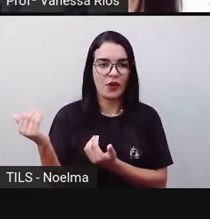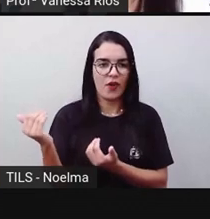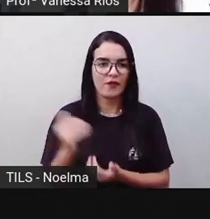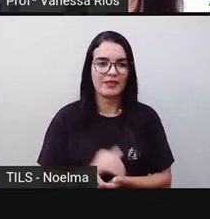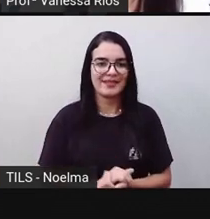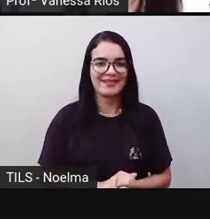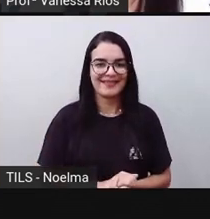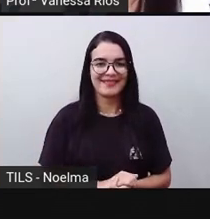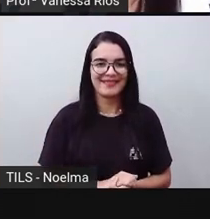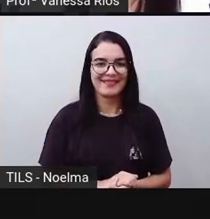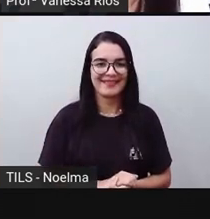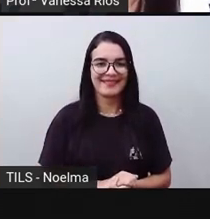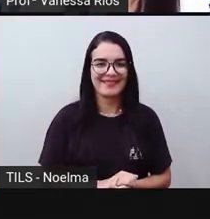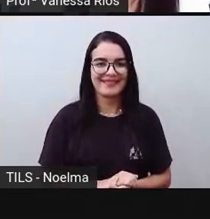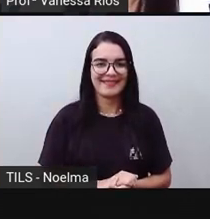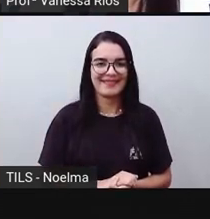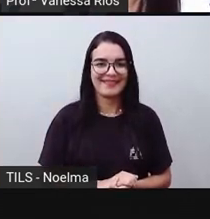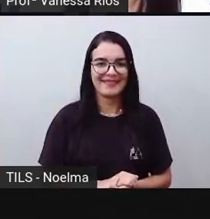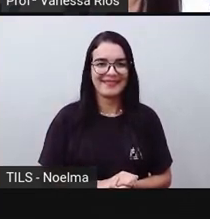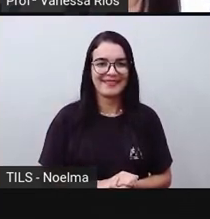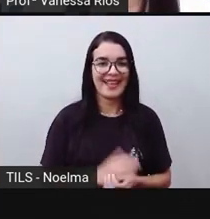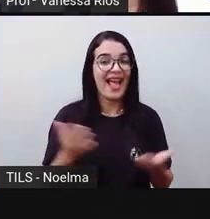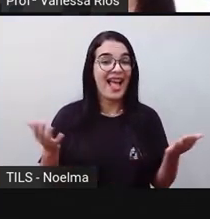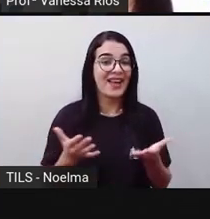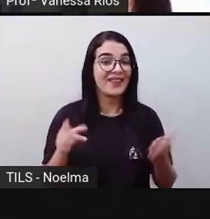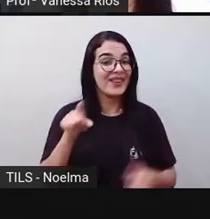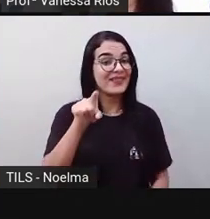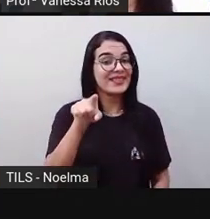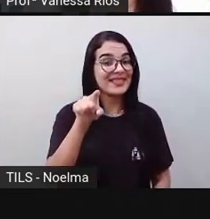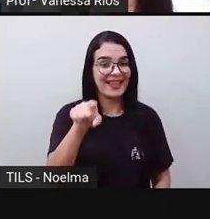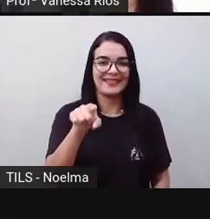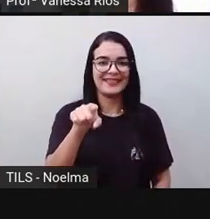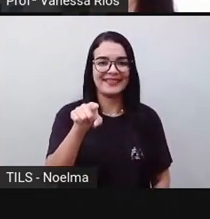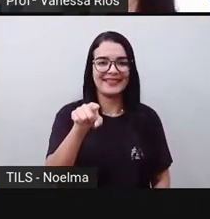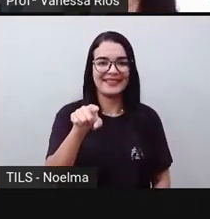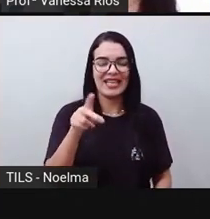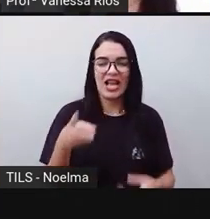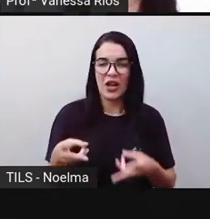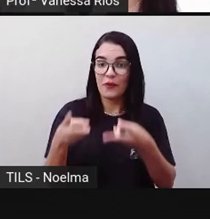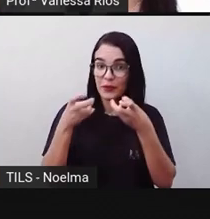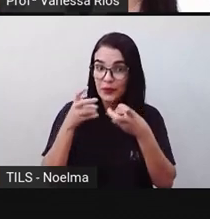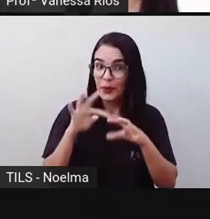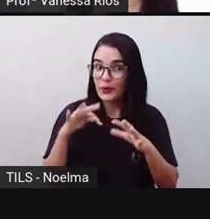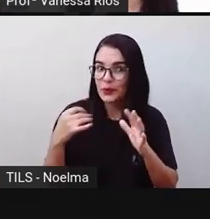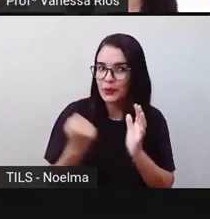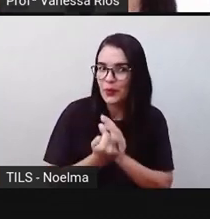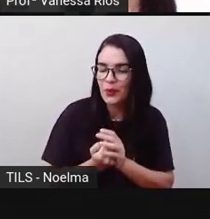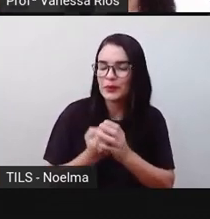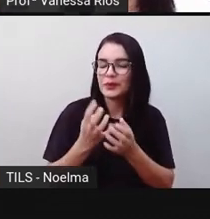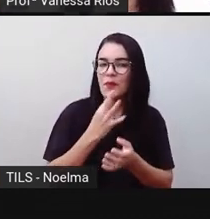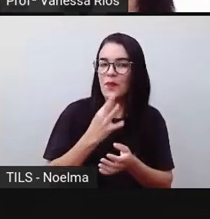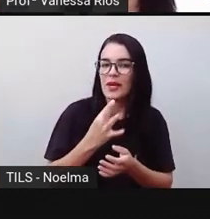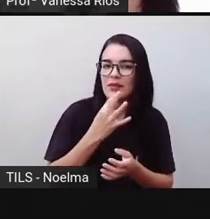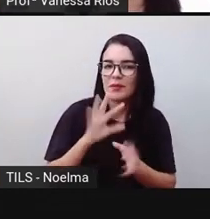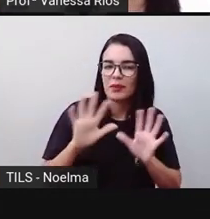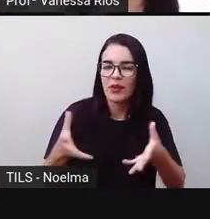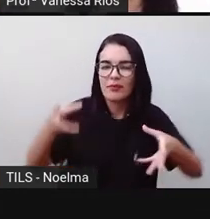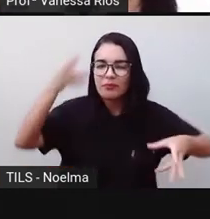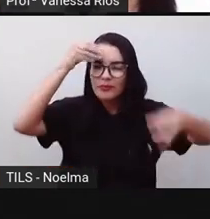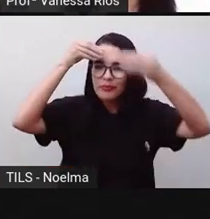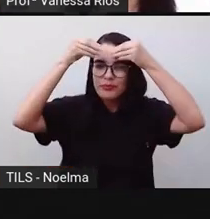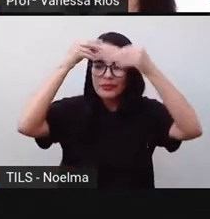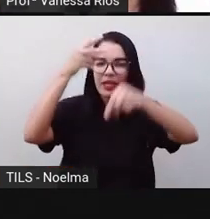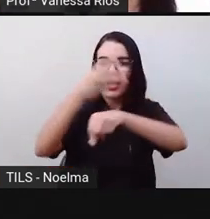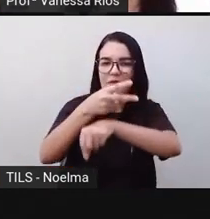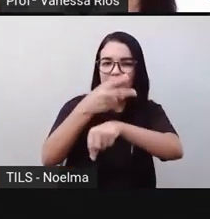1.560 jovens. E agora é com você, observando todos os conhecimentos aí adquiridos